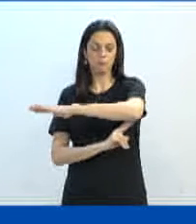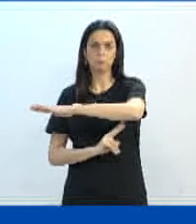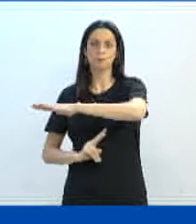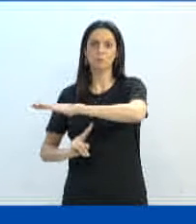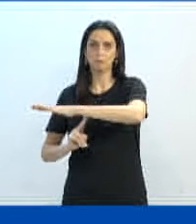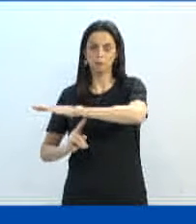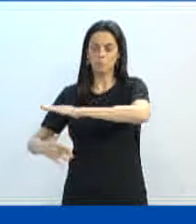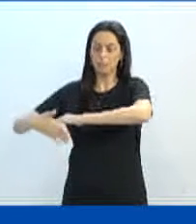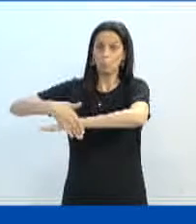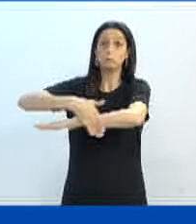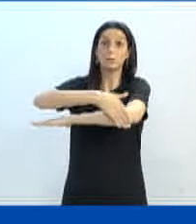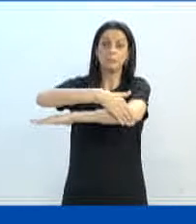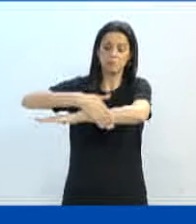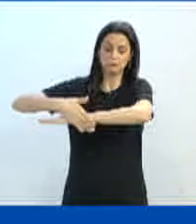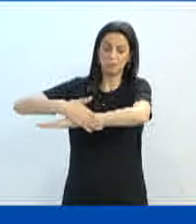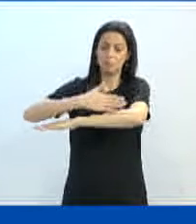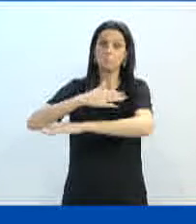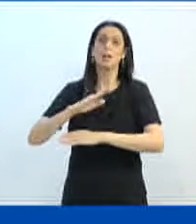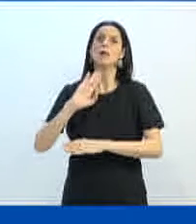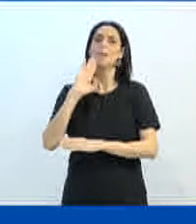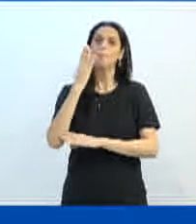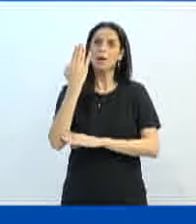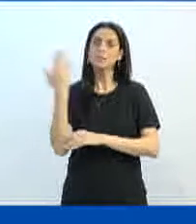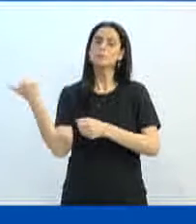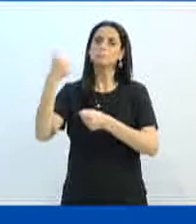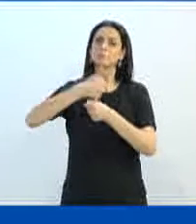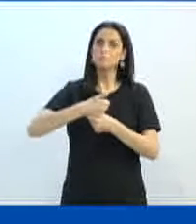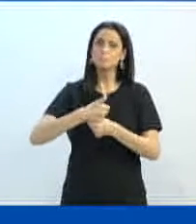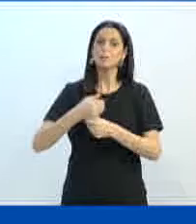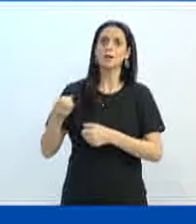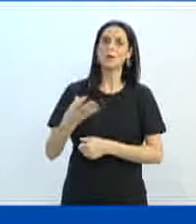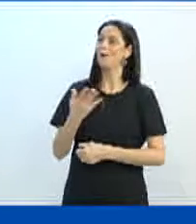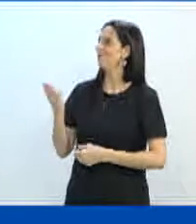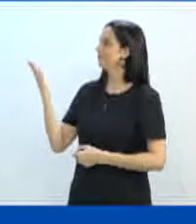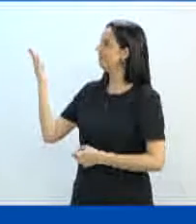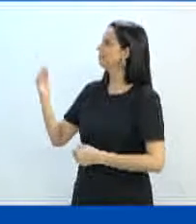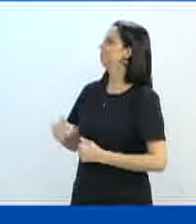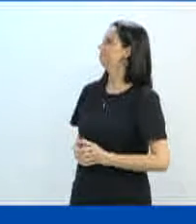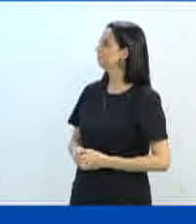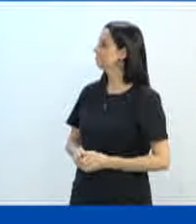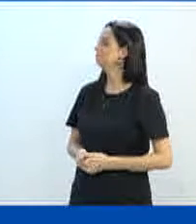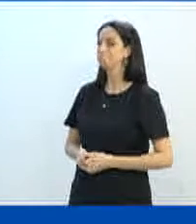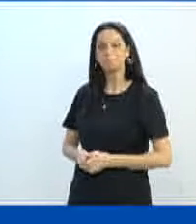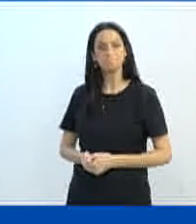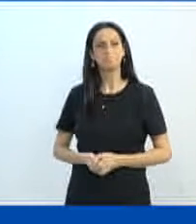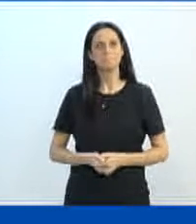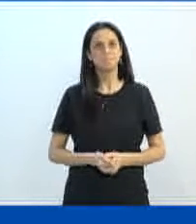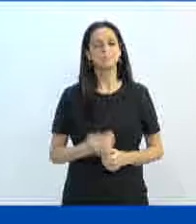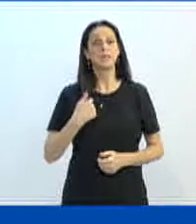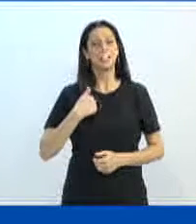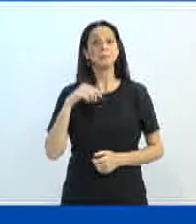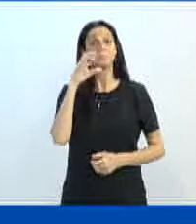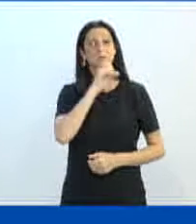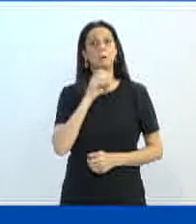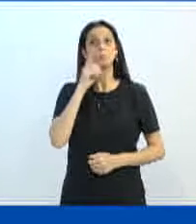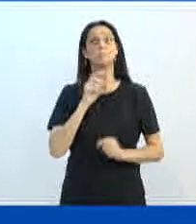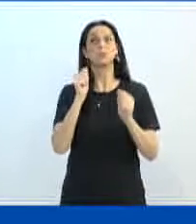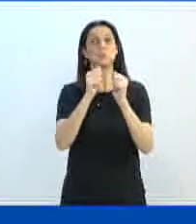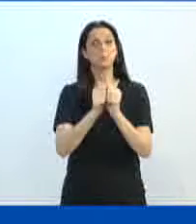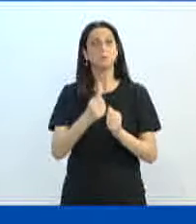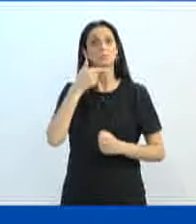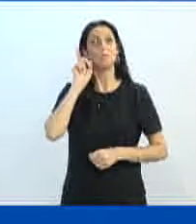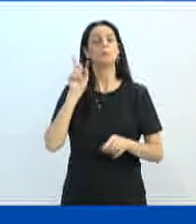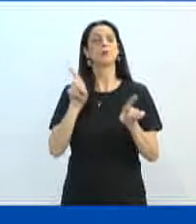Então, substituindo aquela ponte de madeira por essa galeria, tive a oportunidade de acompanhar no sábado, domingo,